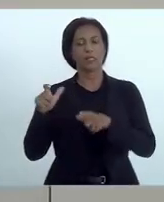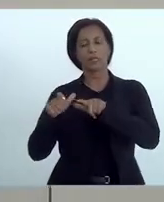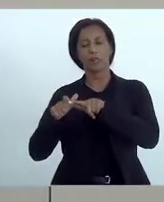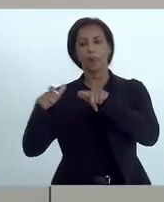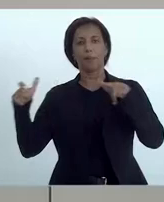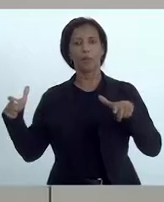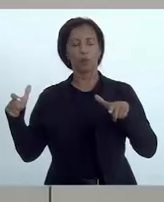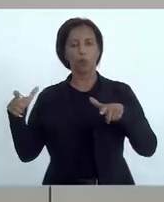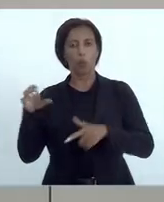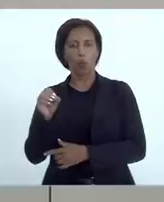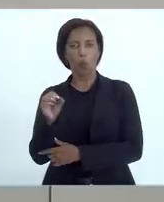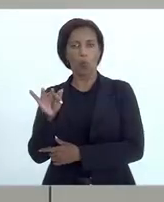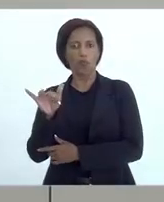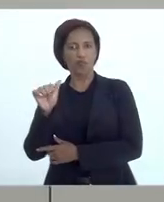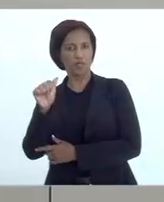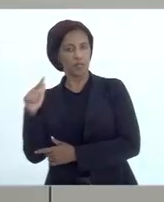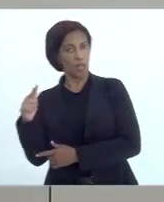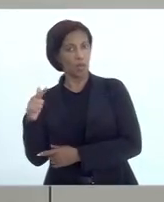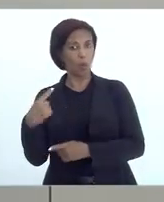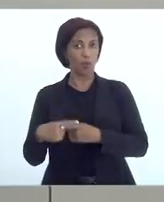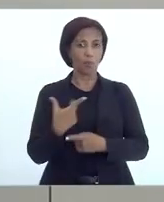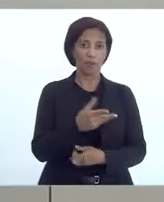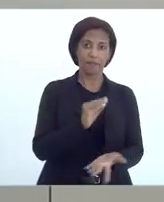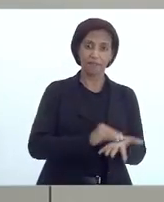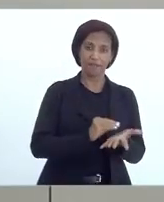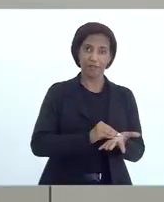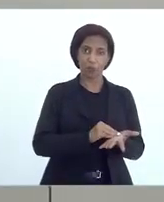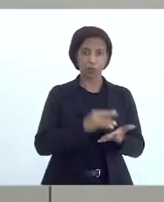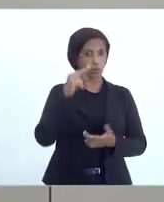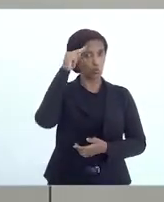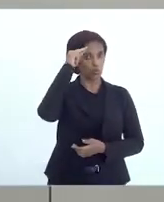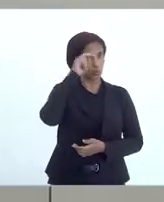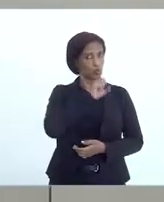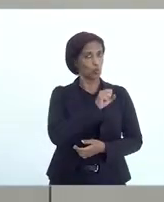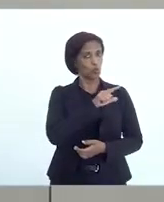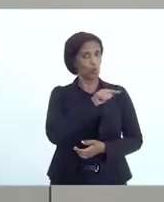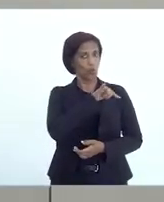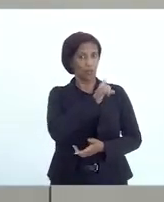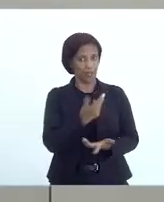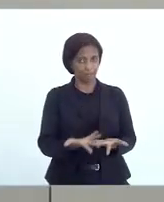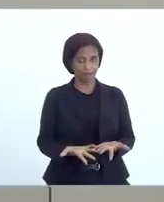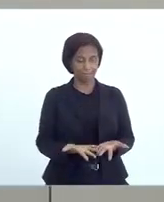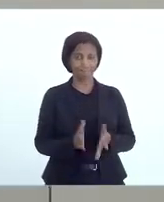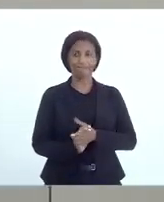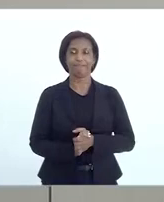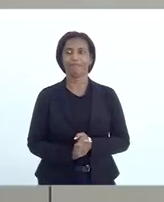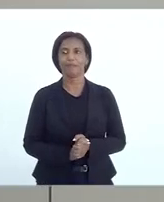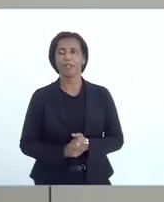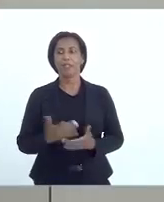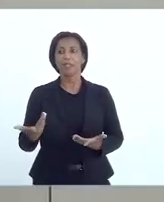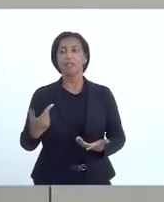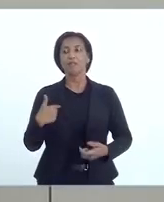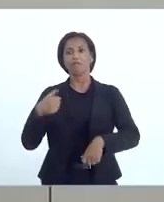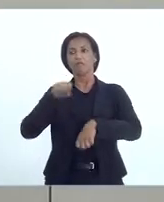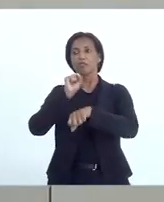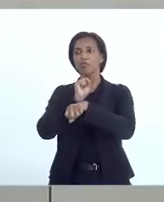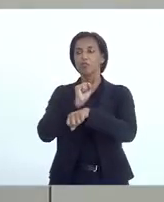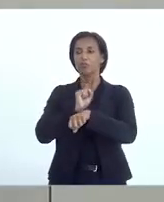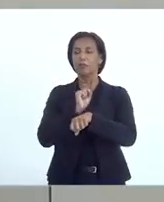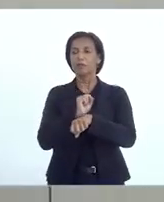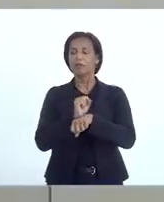porque não aumentar o soldado foi tão debatido inclusive até aqui na na Assembleia legislativo e a gente ficamos ali